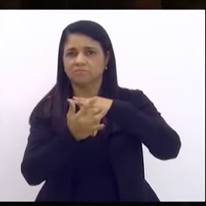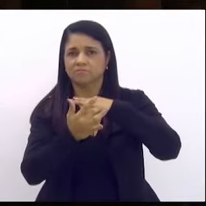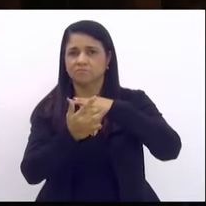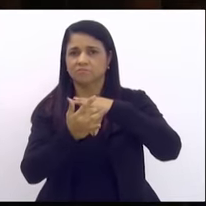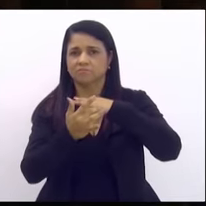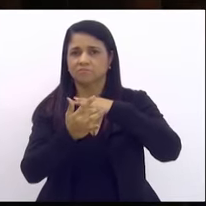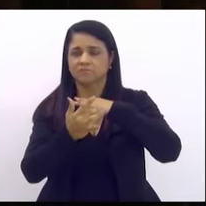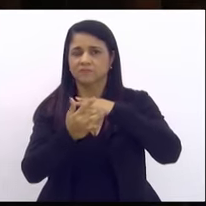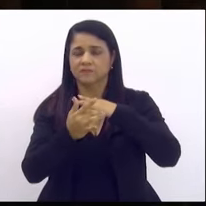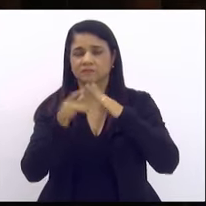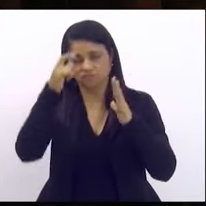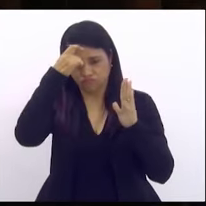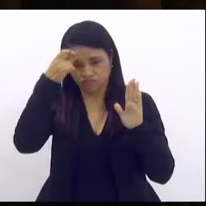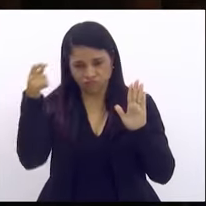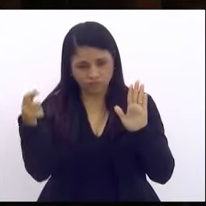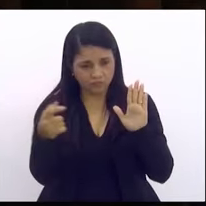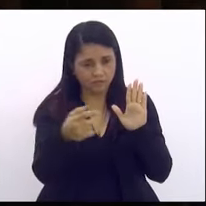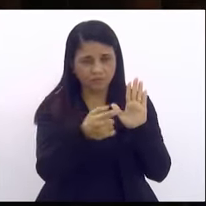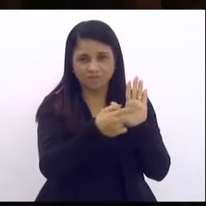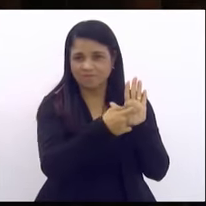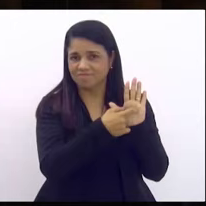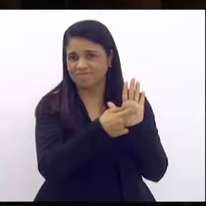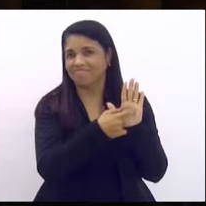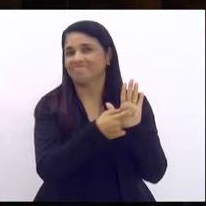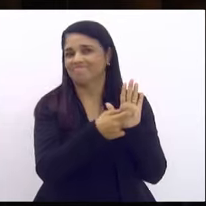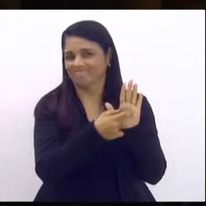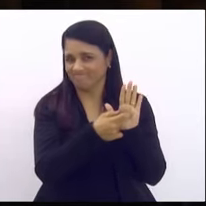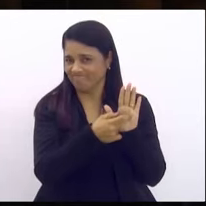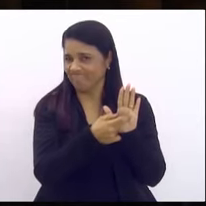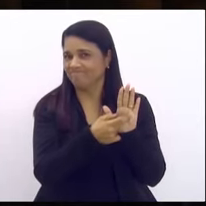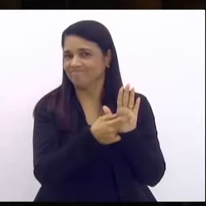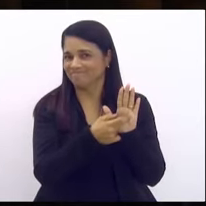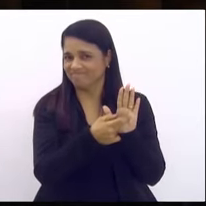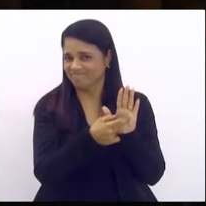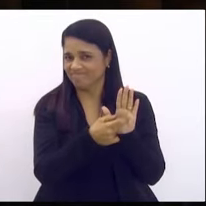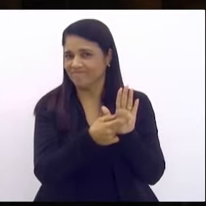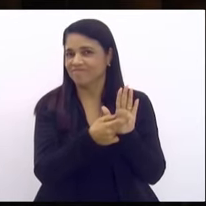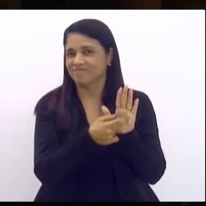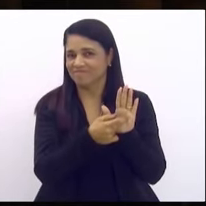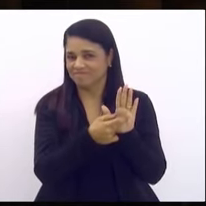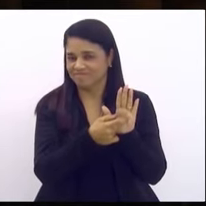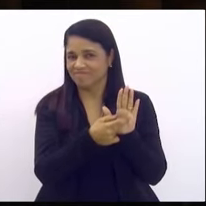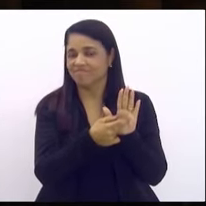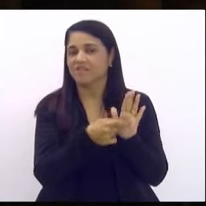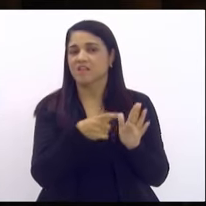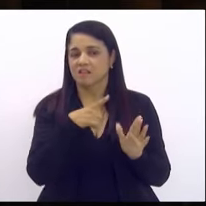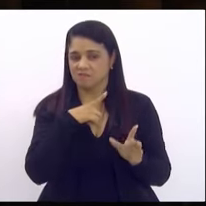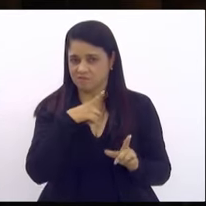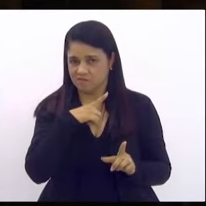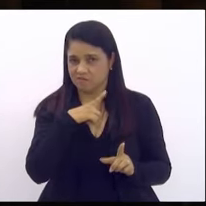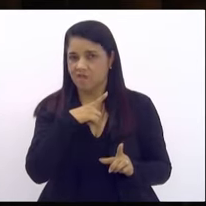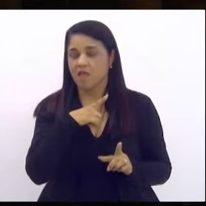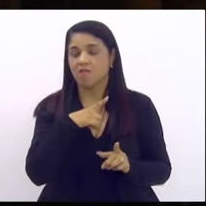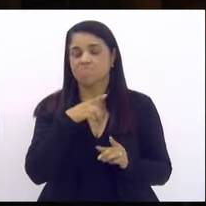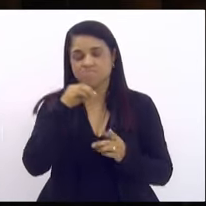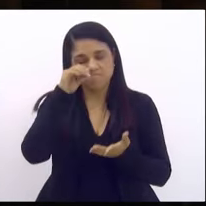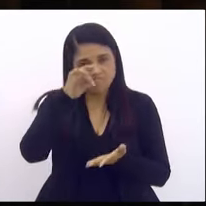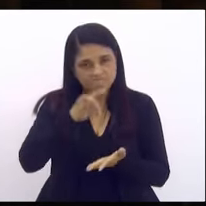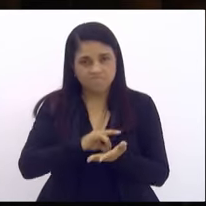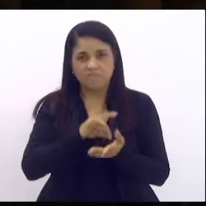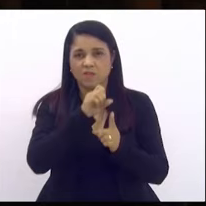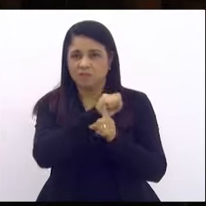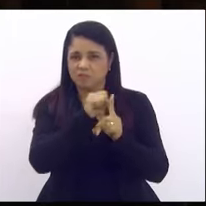Inteligência Artificial que de artificial não tem nada reproduz exatamente o que a gente tem da nossa sociedade